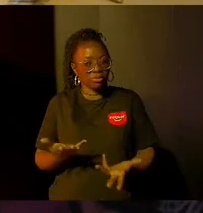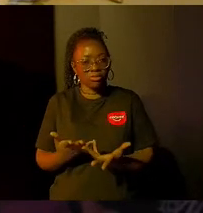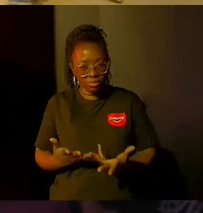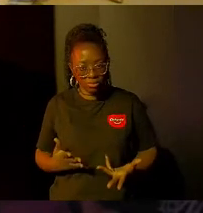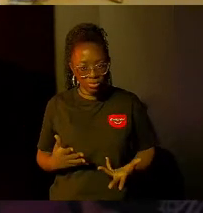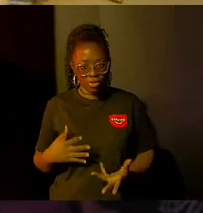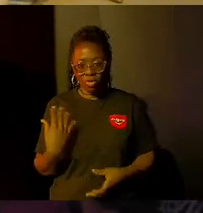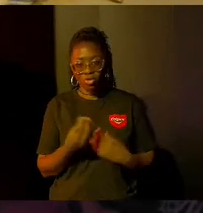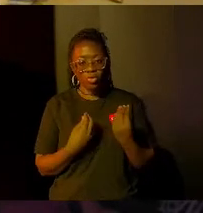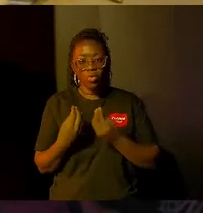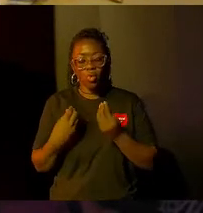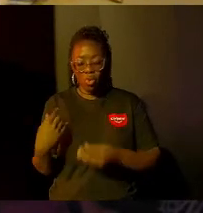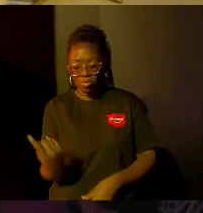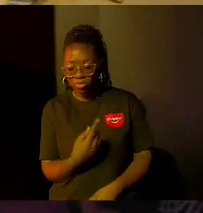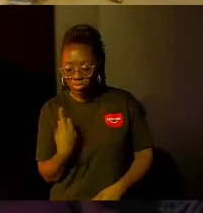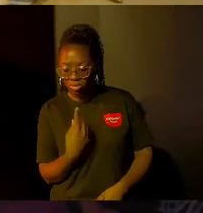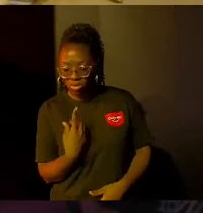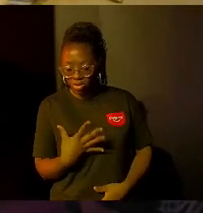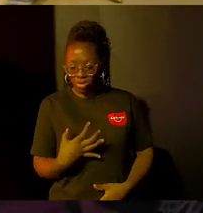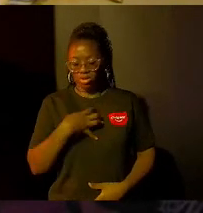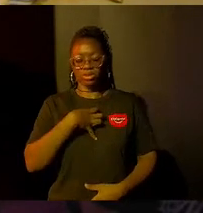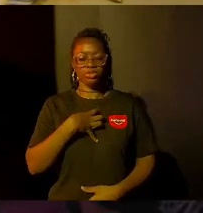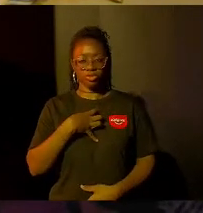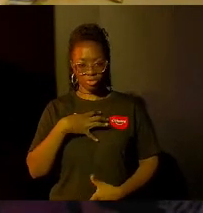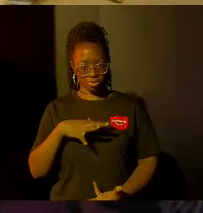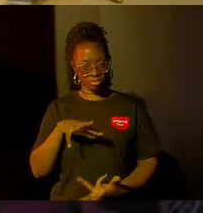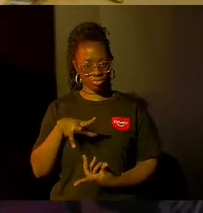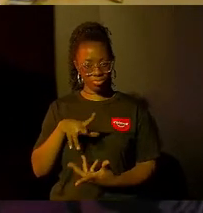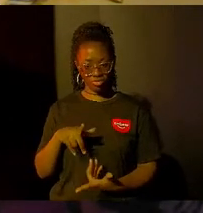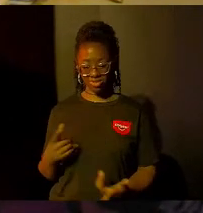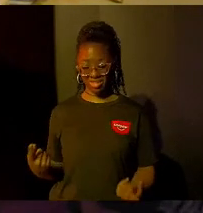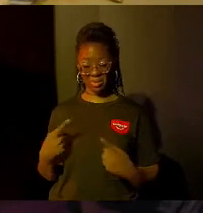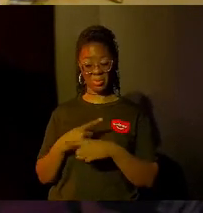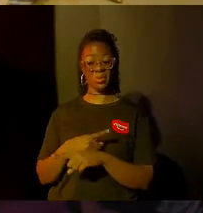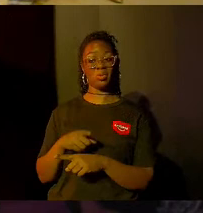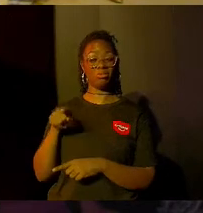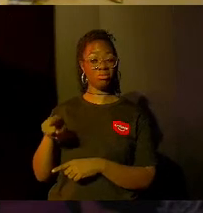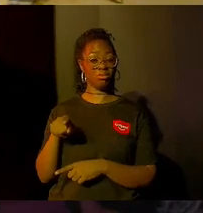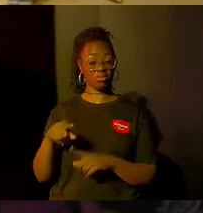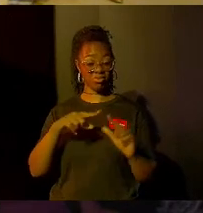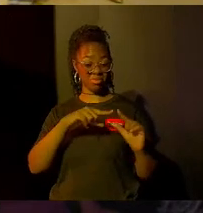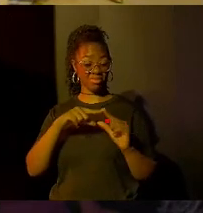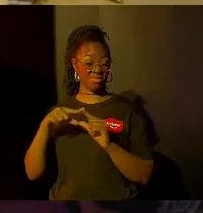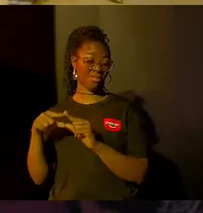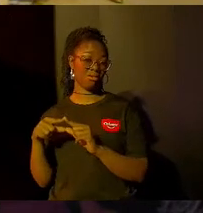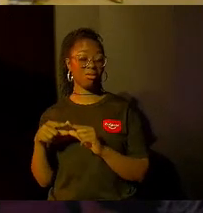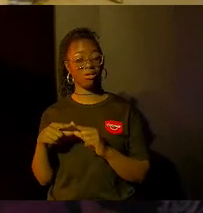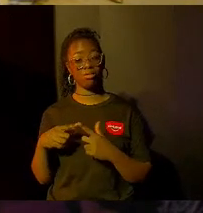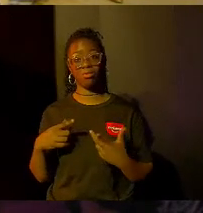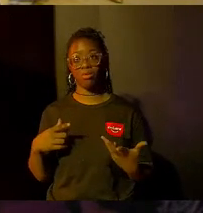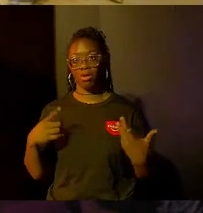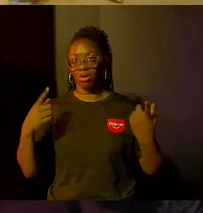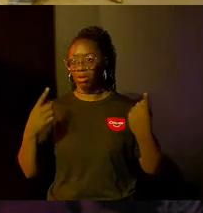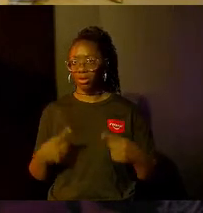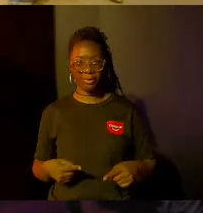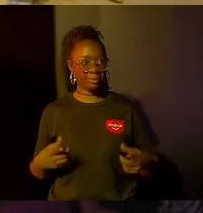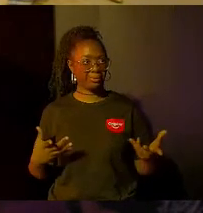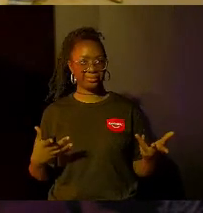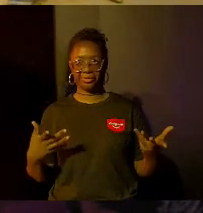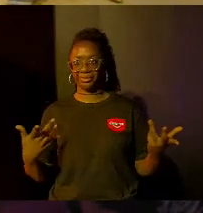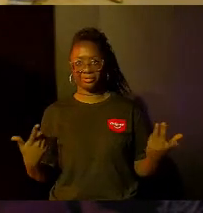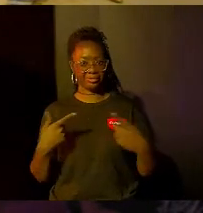vai contra o ritmo contra o padrão é aquela